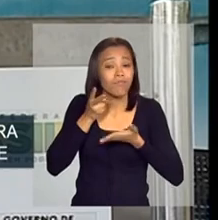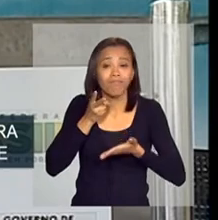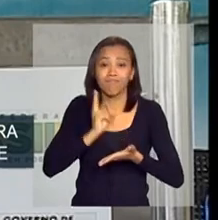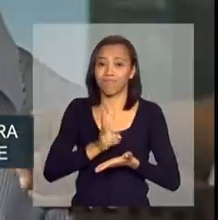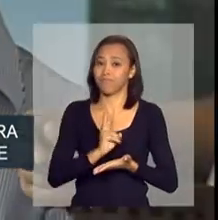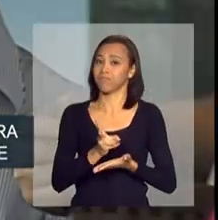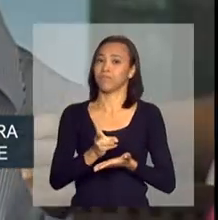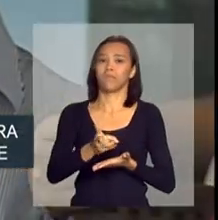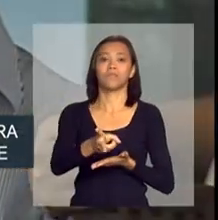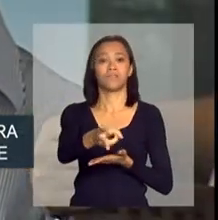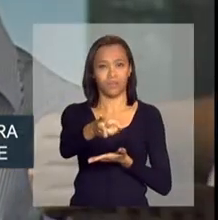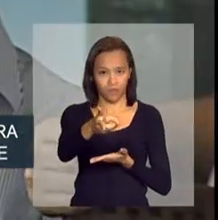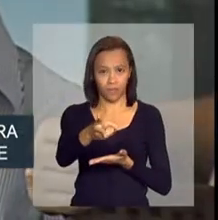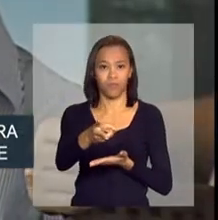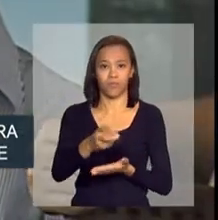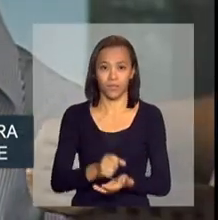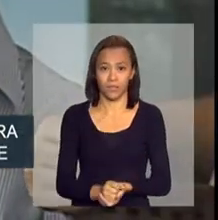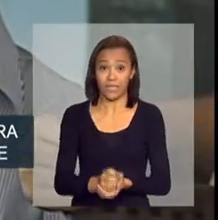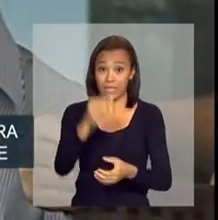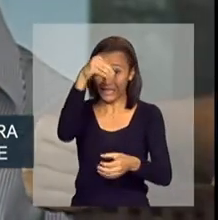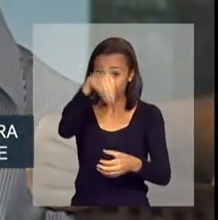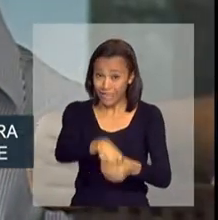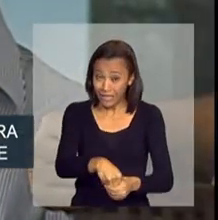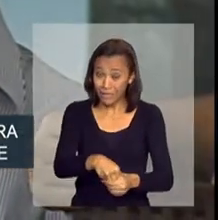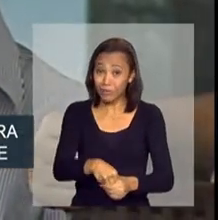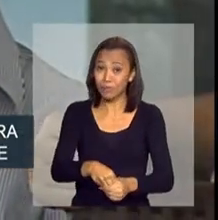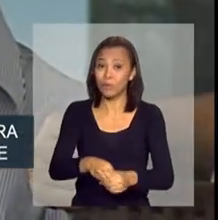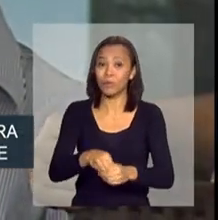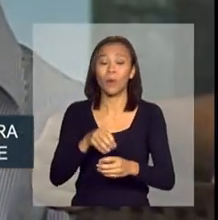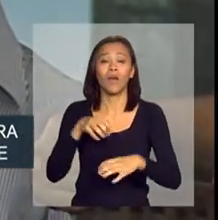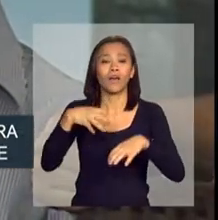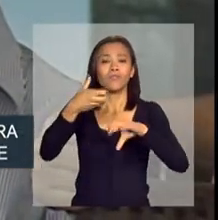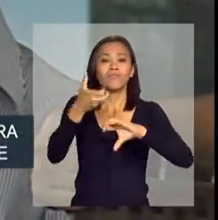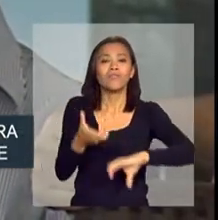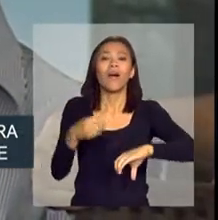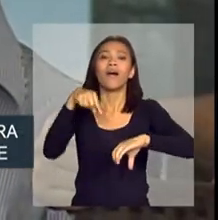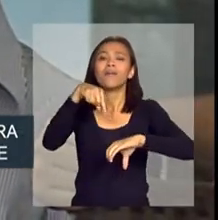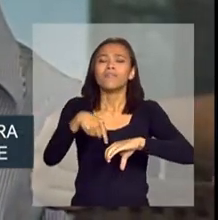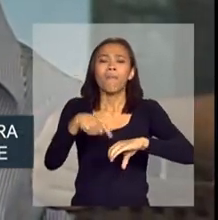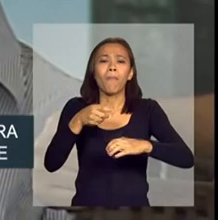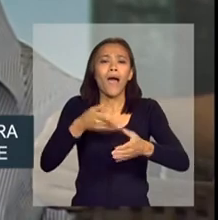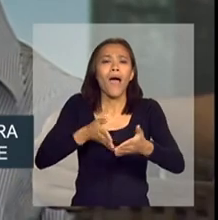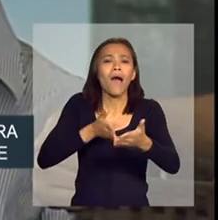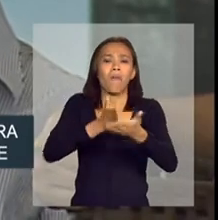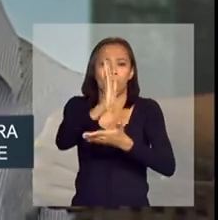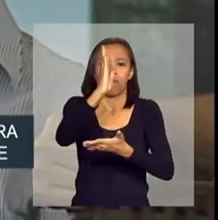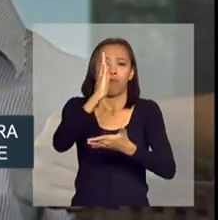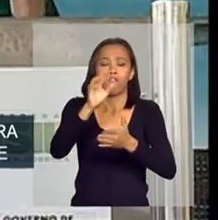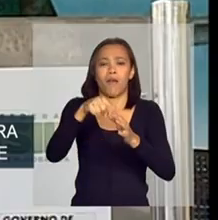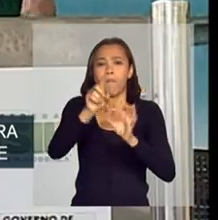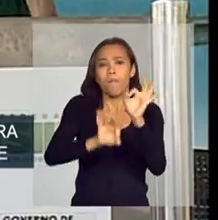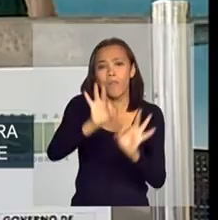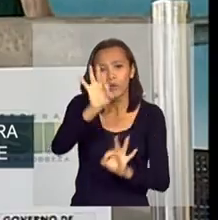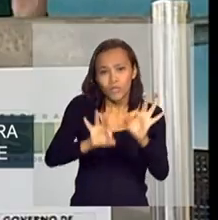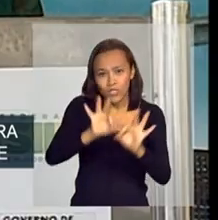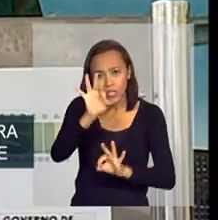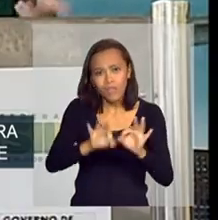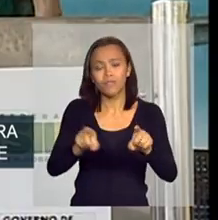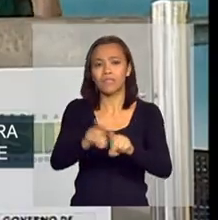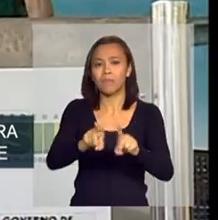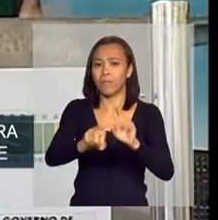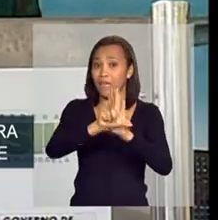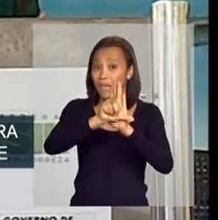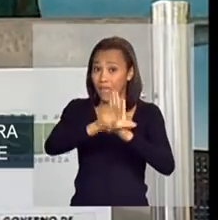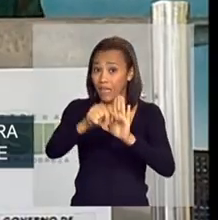sistematicamente no Senado da República a aprovar os projetos e as